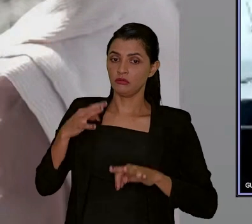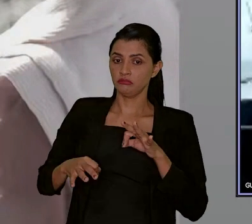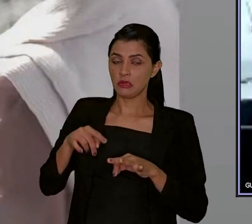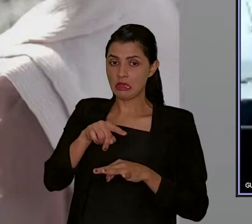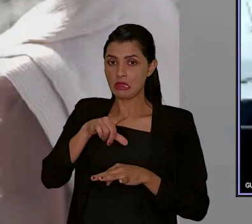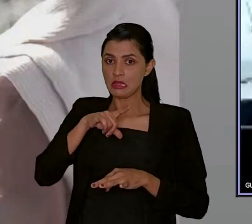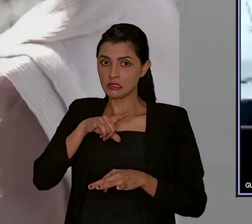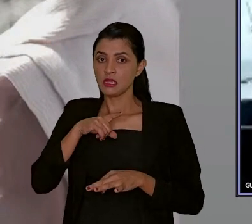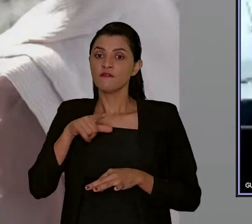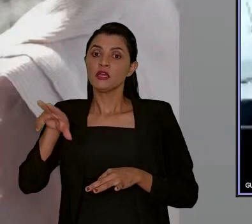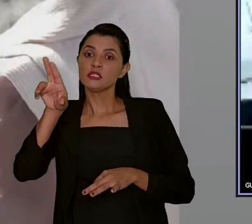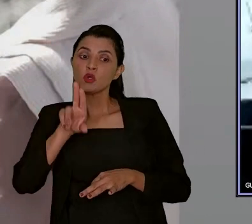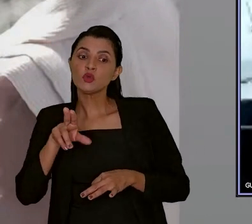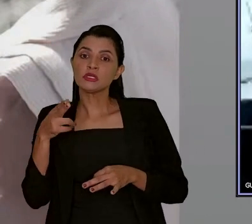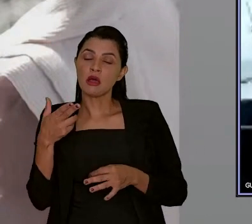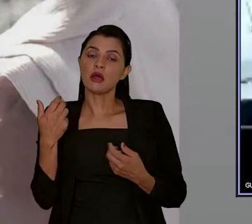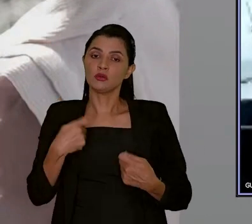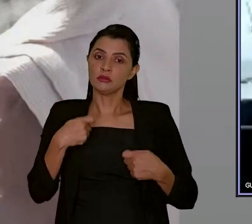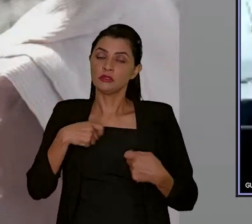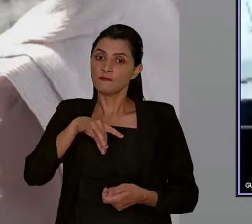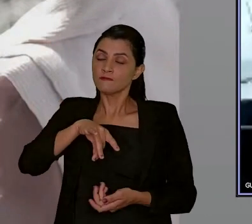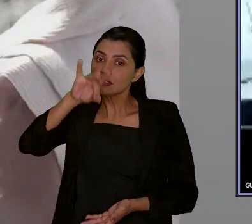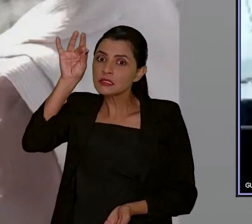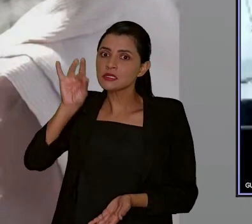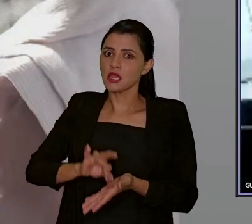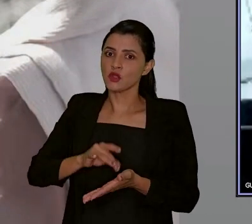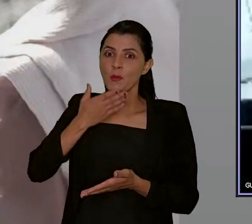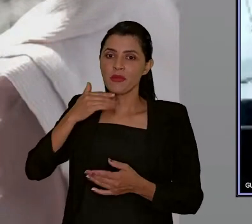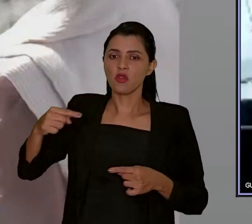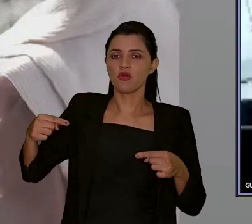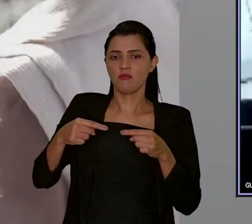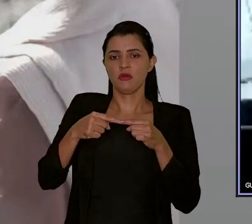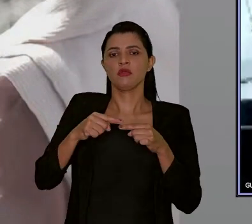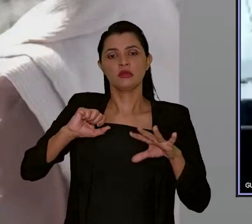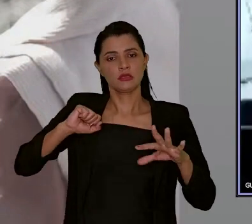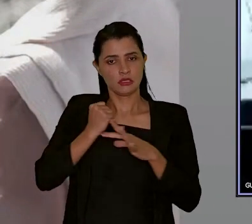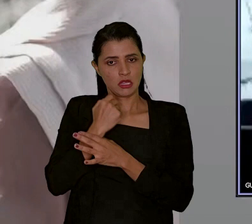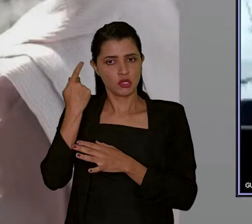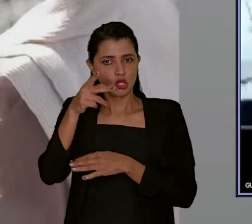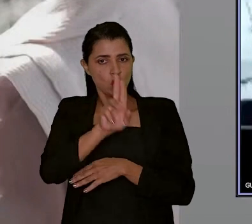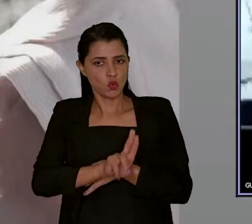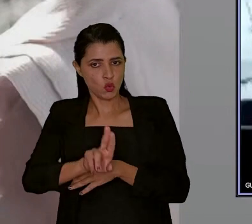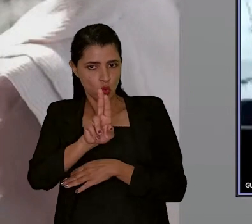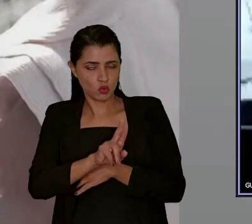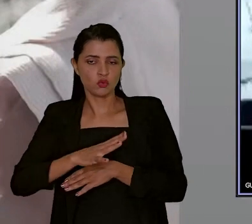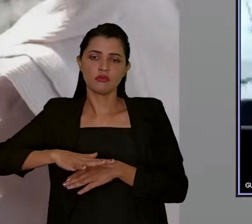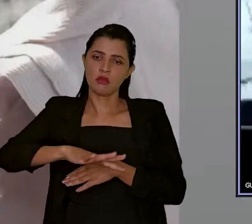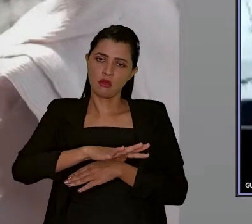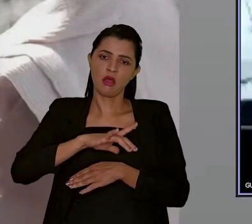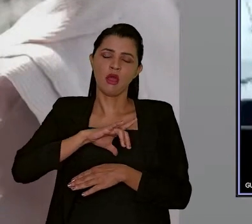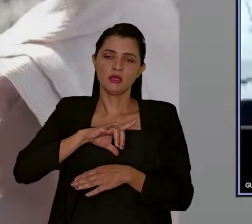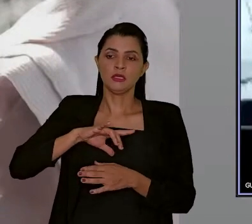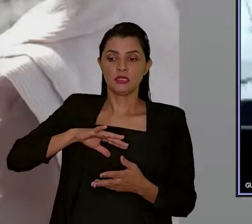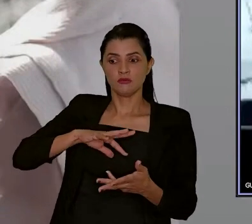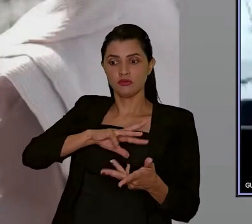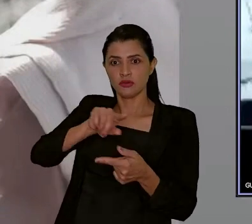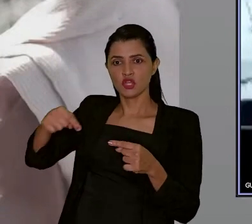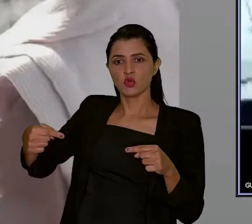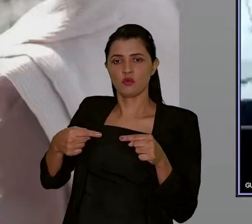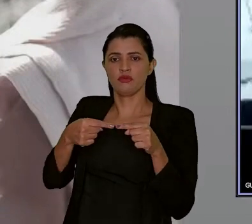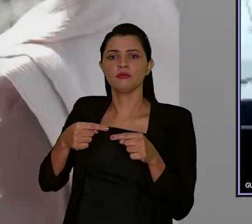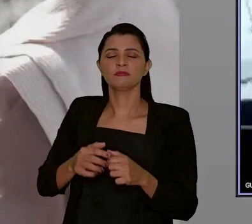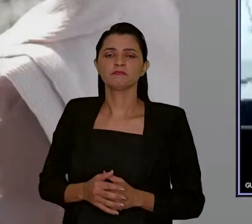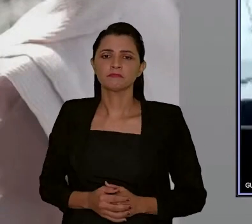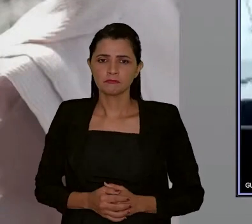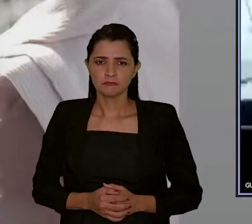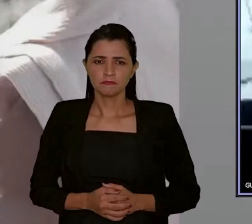de efetividade, assegurada sua aplicação no plano transnacional. O direito